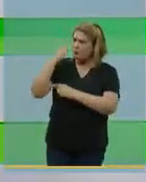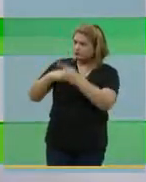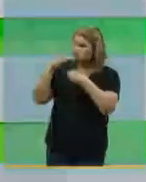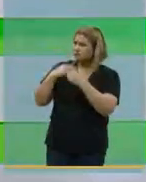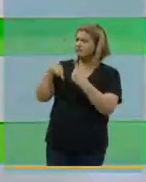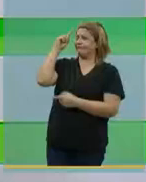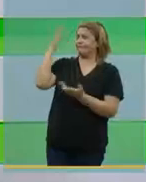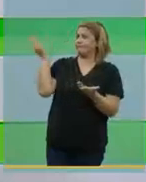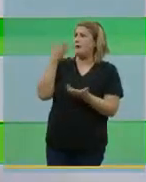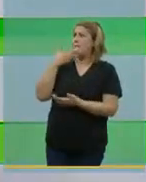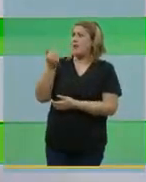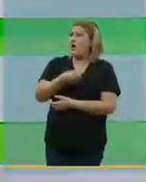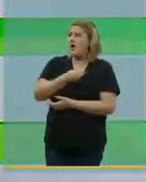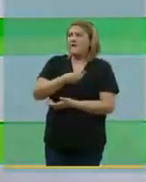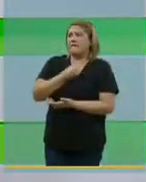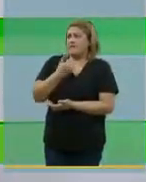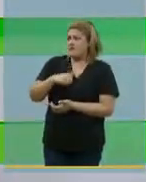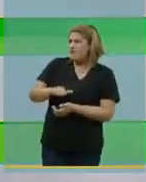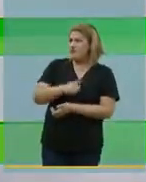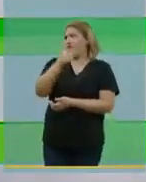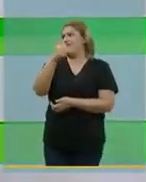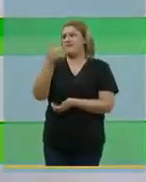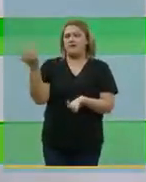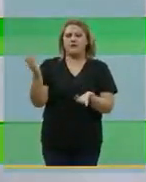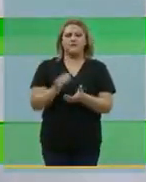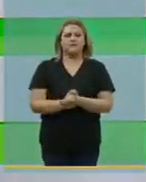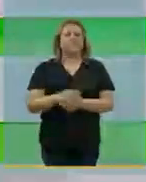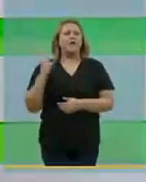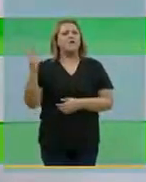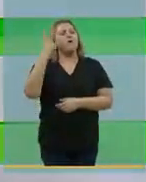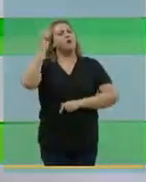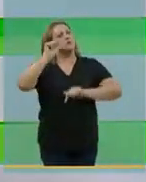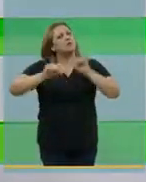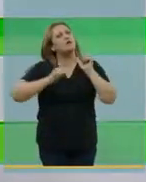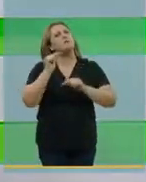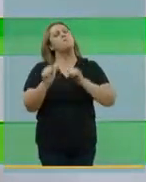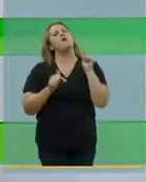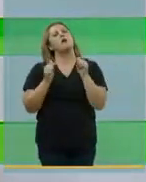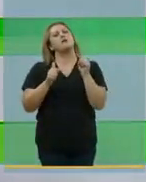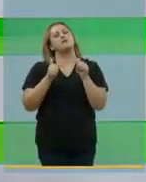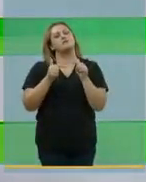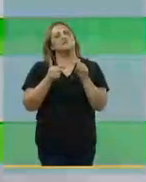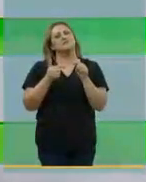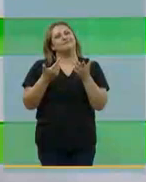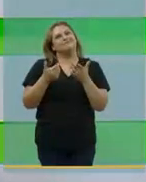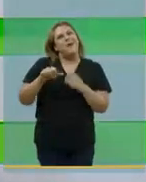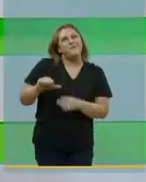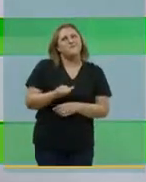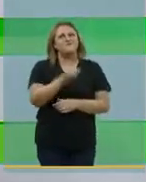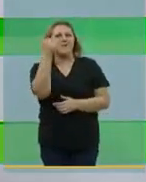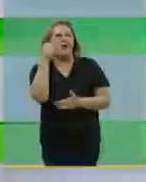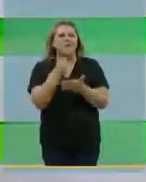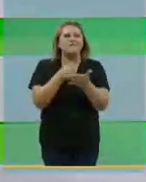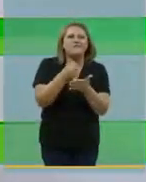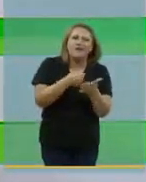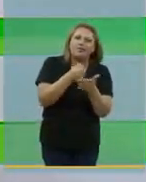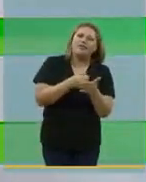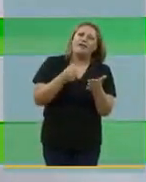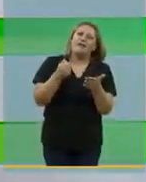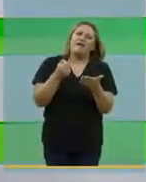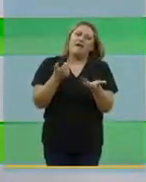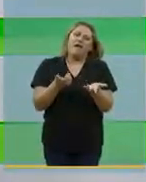o sabá o salário é o início do combate verdadeiro a pobreza neste país e para isso